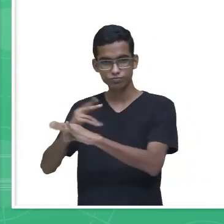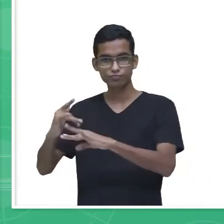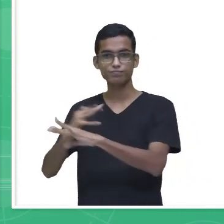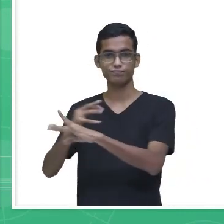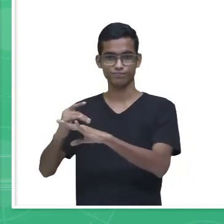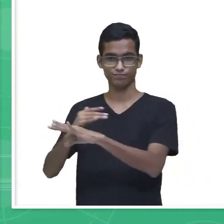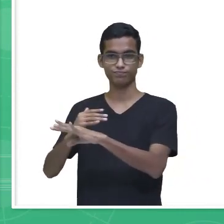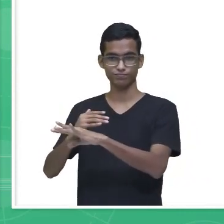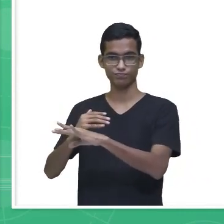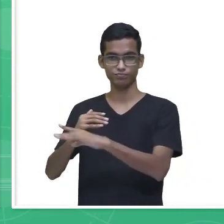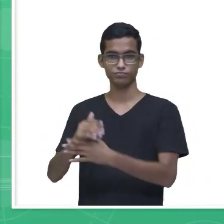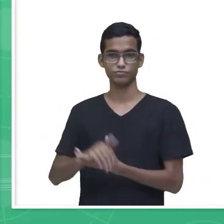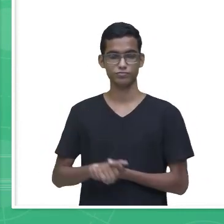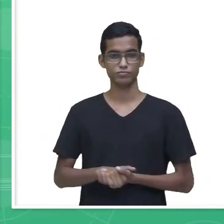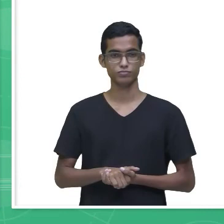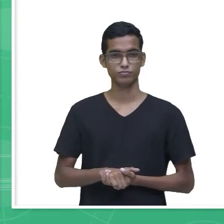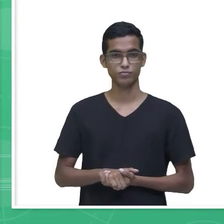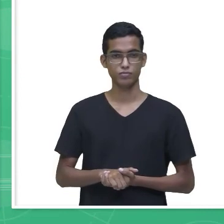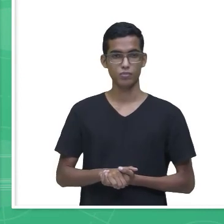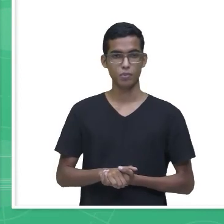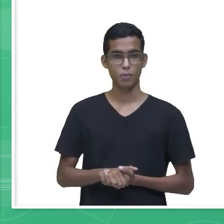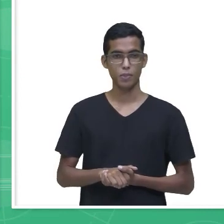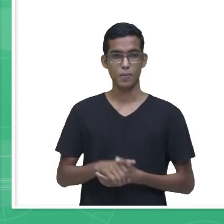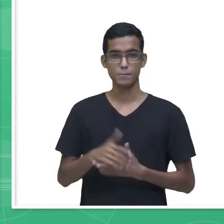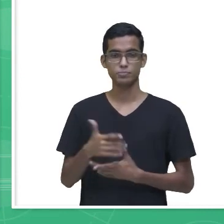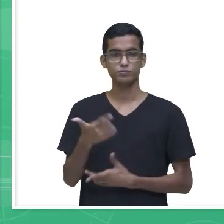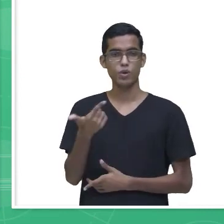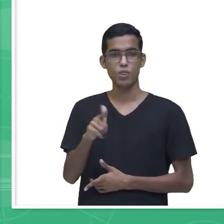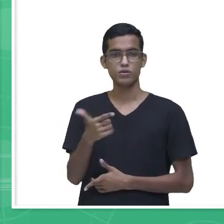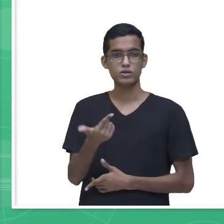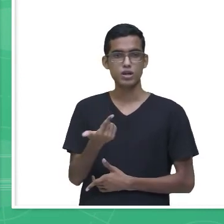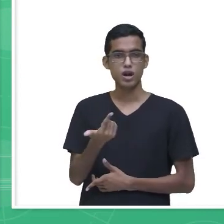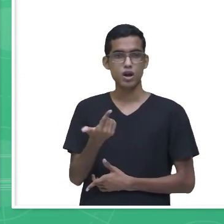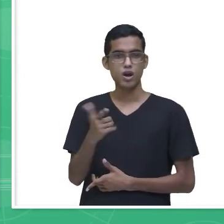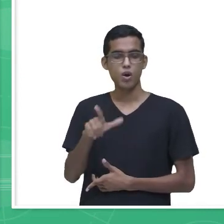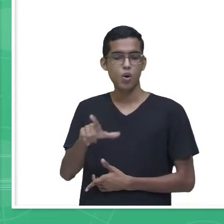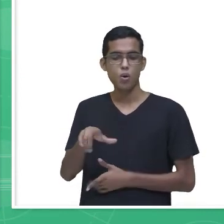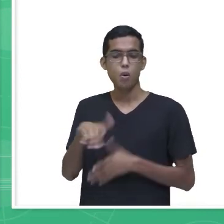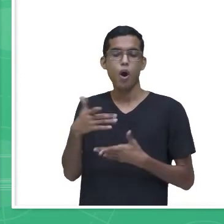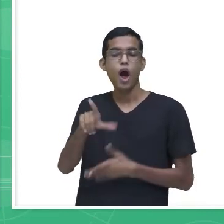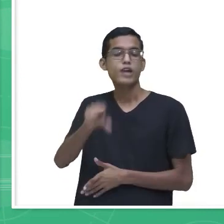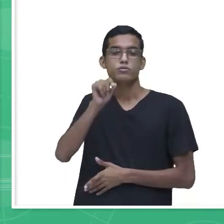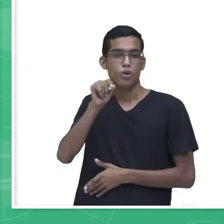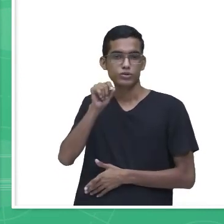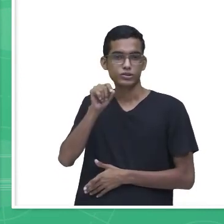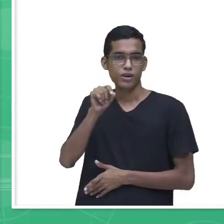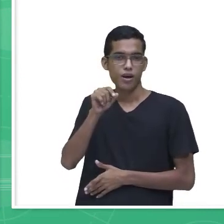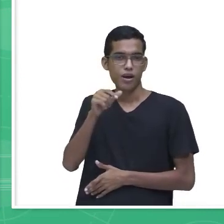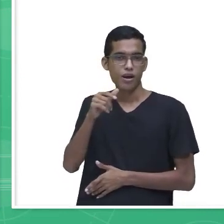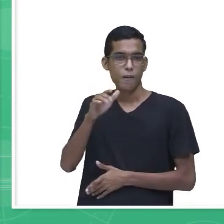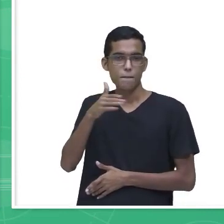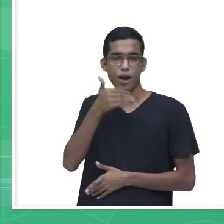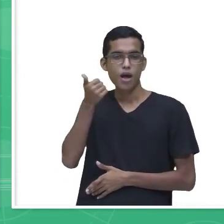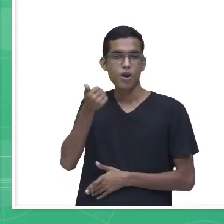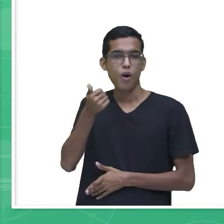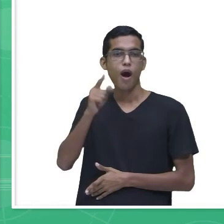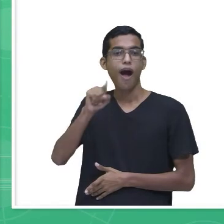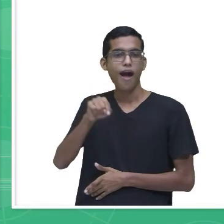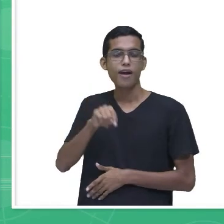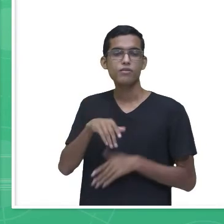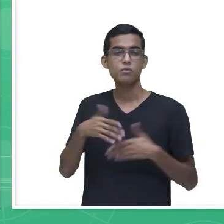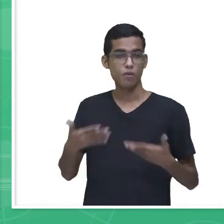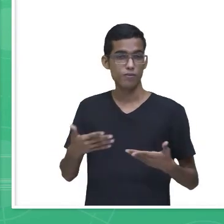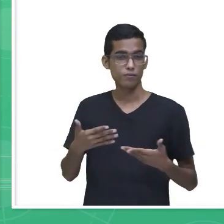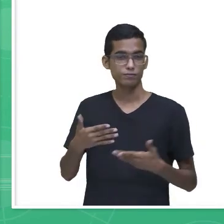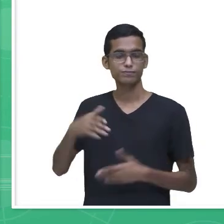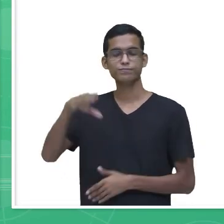de urbanização do Brasil. Então, não tinha outra alternativa que melhor indicasse, ou seja, a alternativa correta para essa questão é a